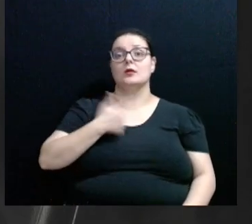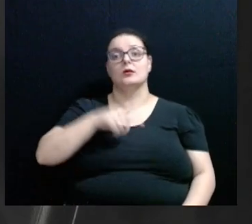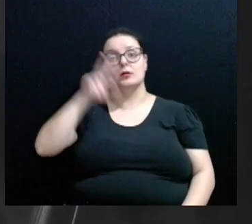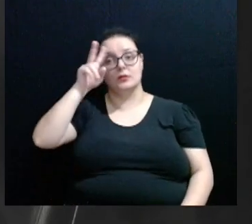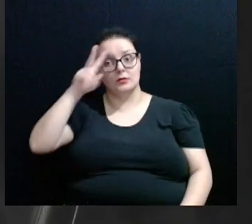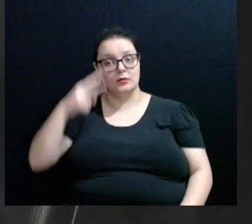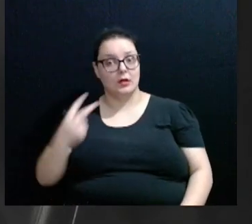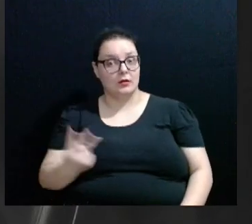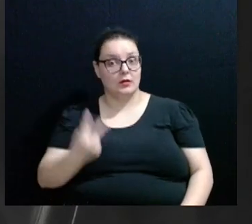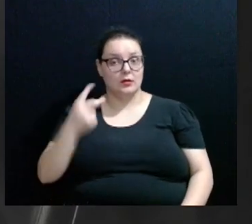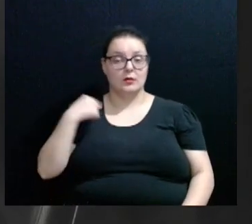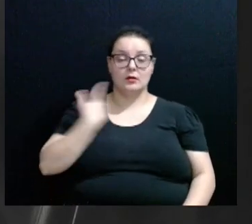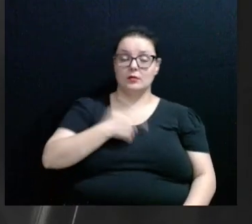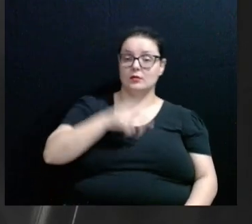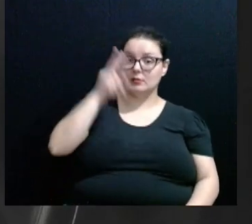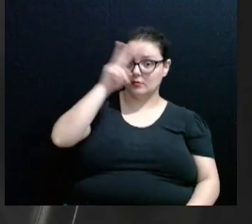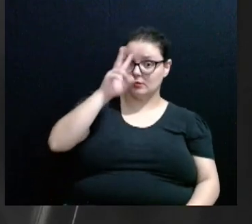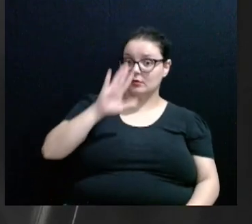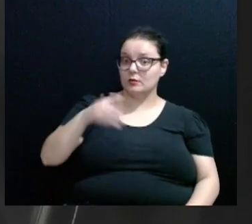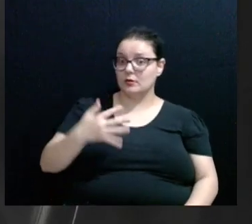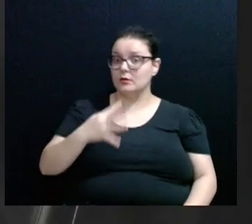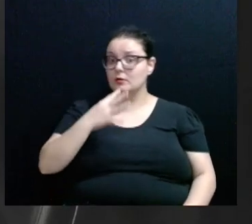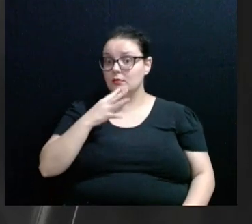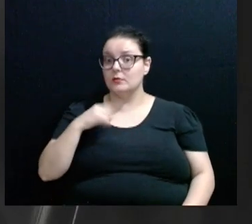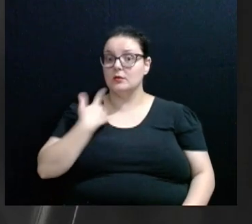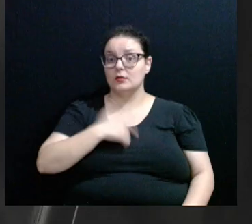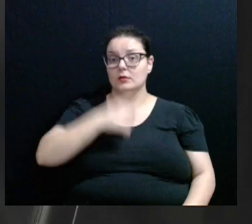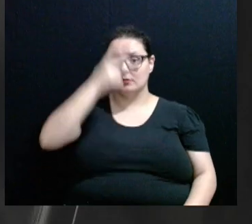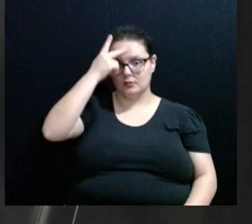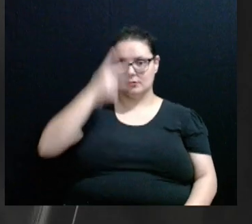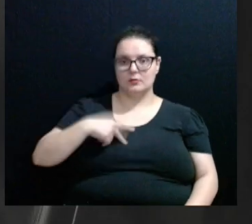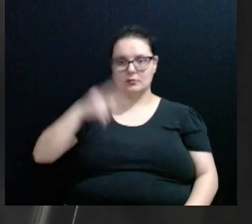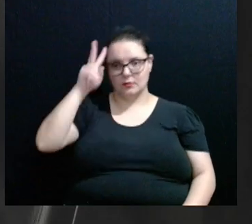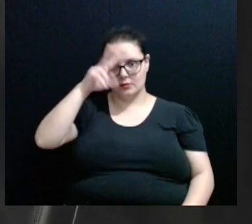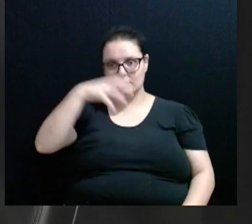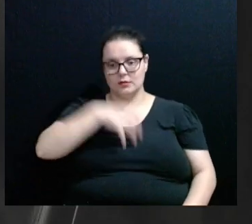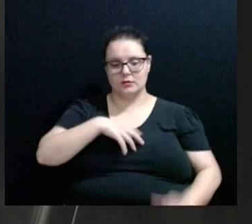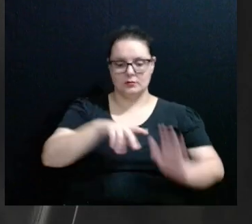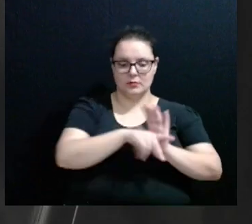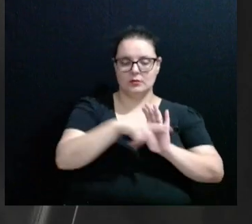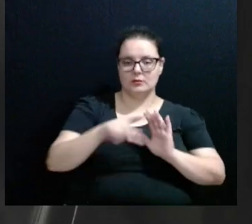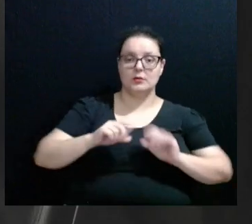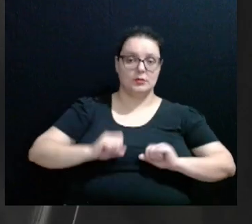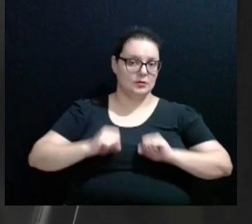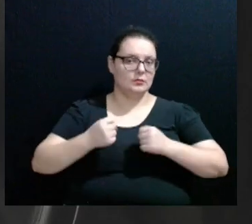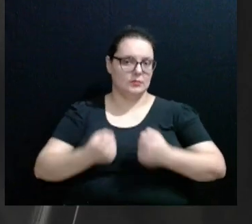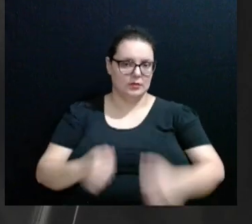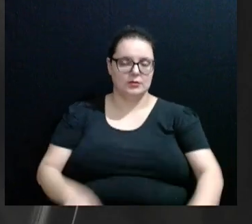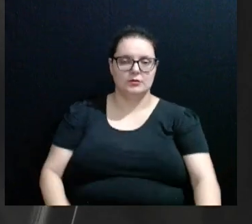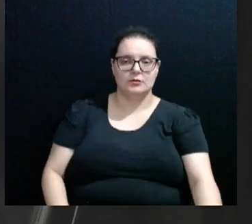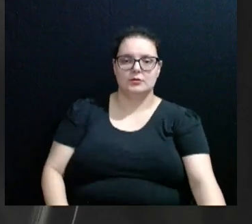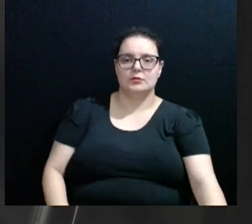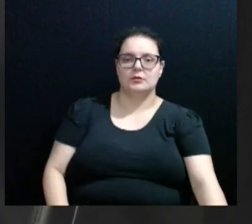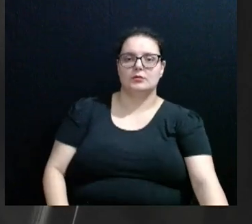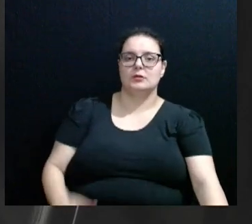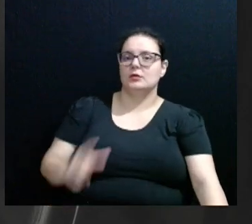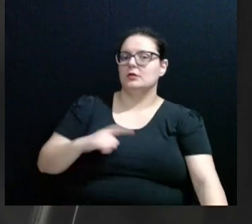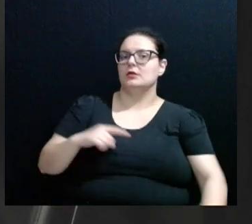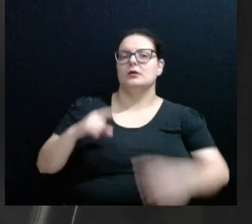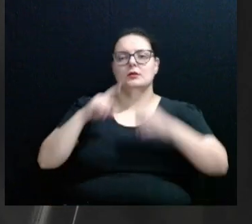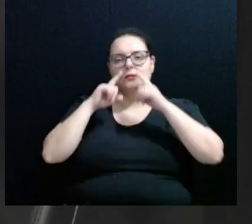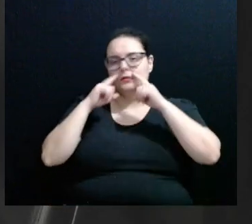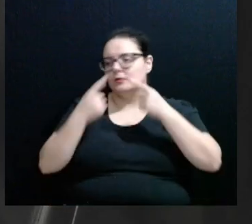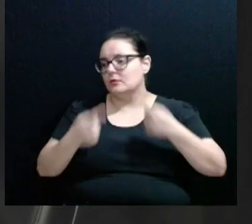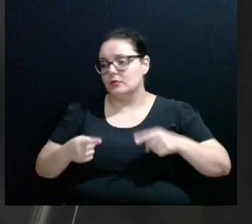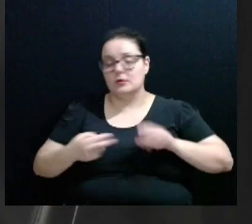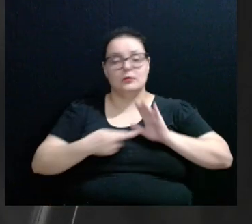quando a gente conhece a nossa história, a gente se sente pertencente e a gente defende. Então, a gente tem Carlos Gomes, que era uma